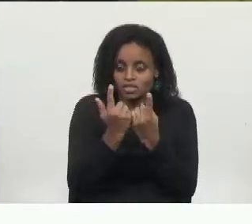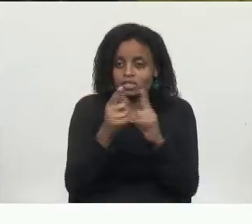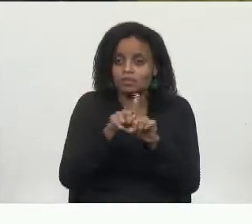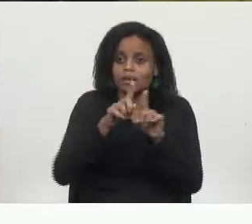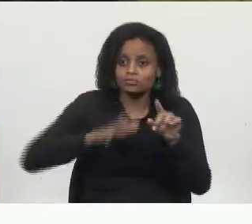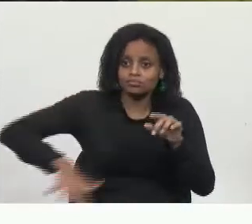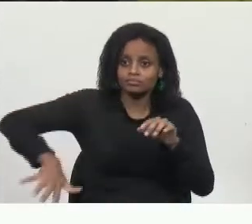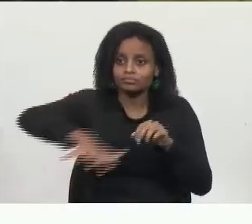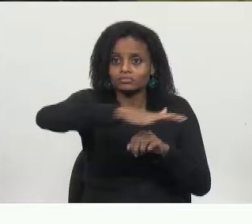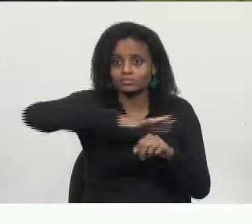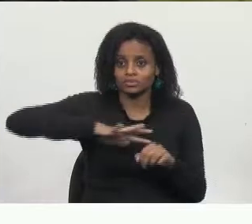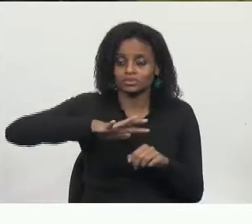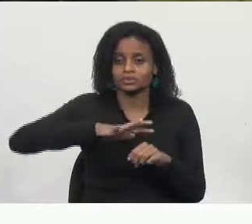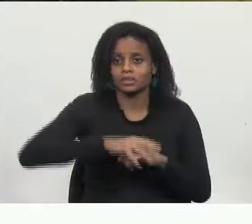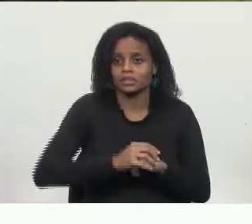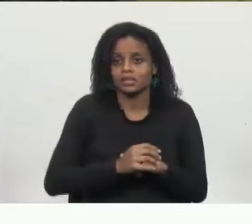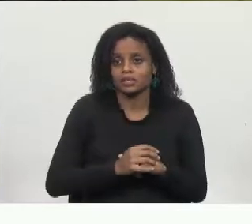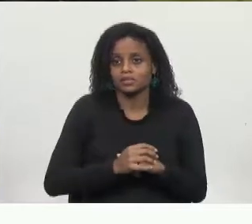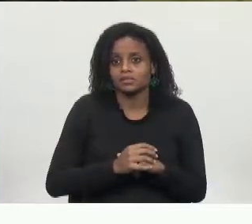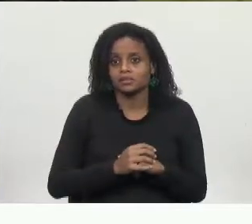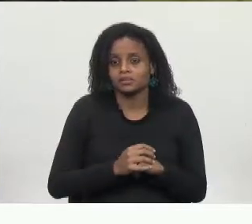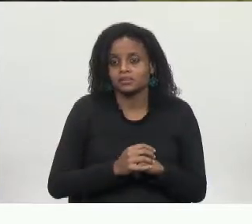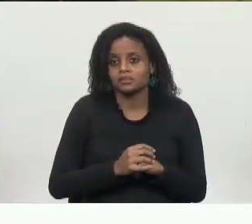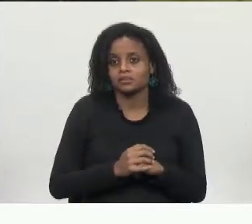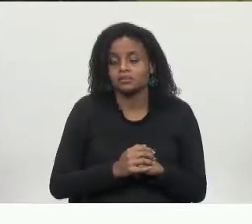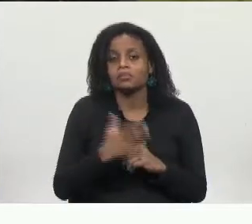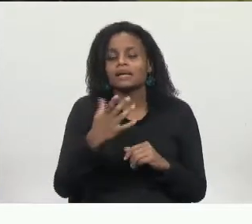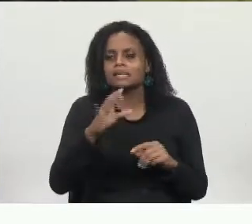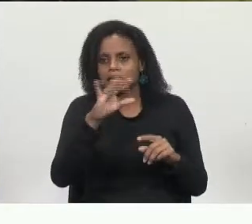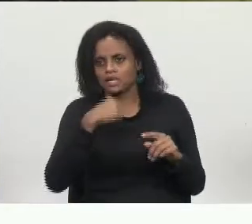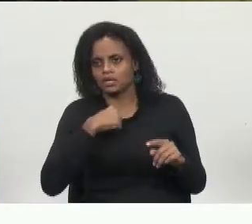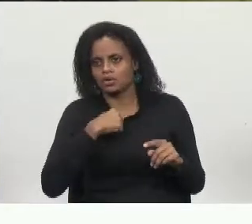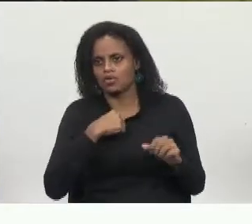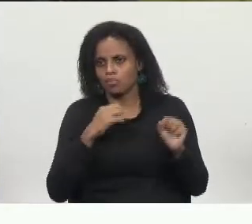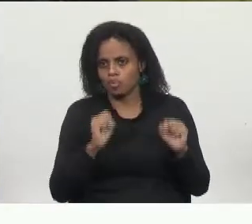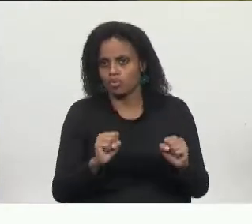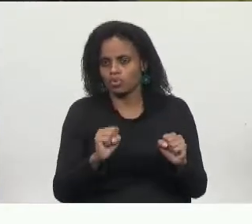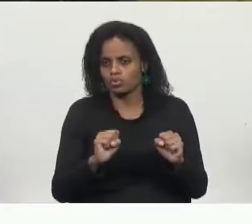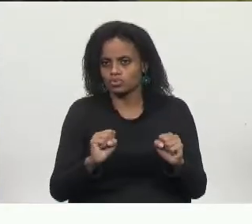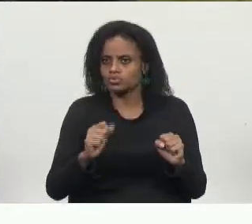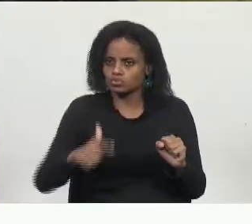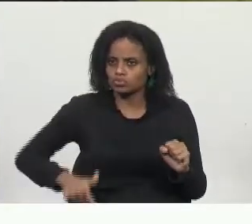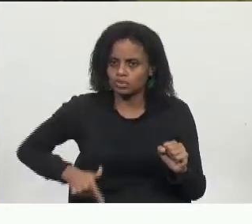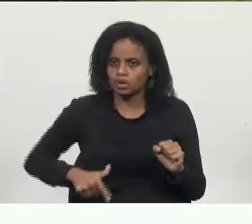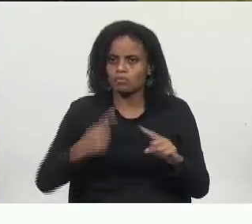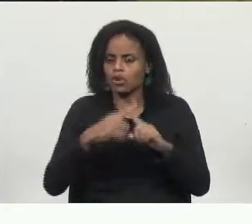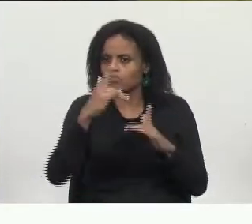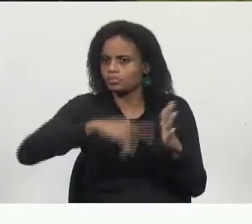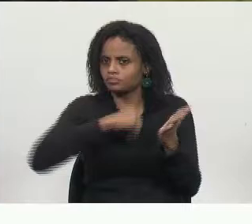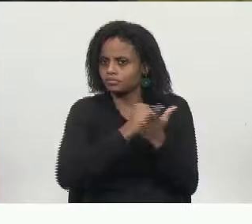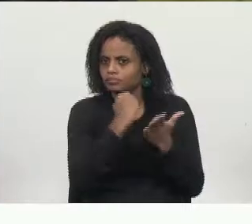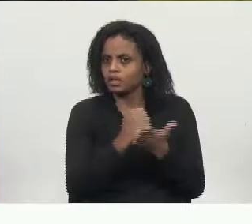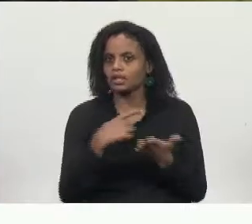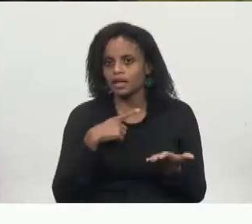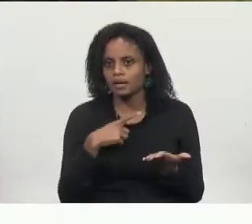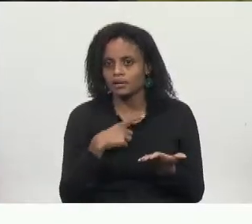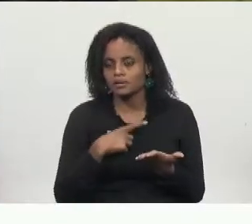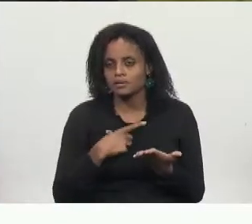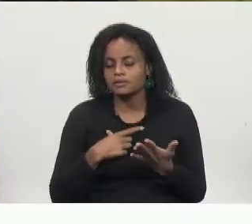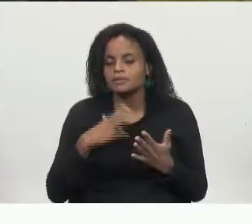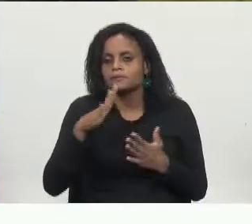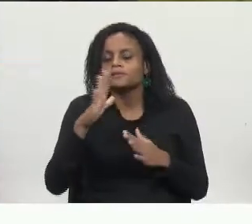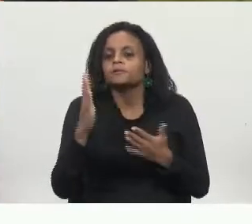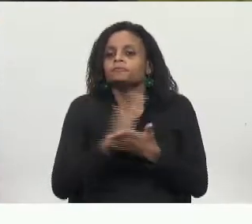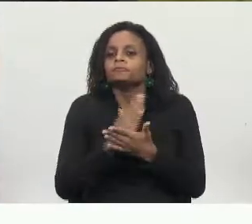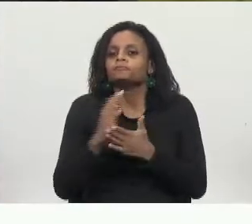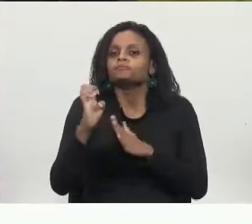mesmo tendo porte nacional, com o Estatuto de Desarmamento, você tem que se desarmar. Algumas emendas, deputado Bruno, eu queria anunciar aqui a